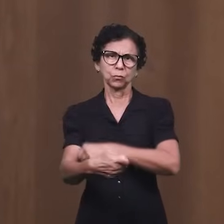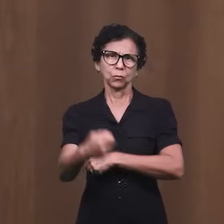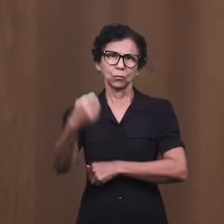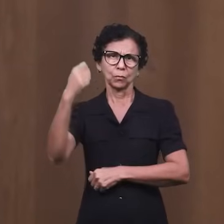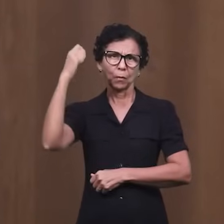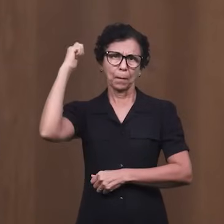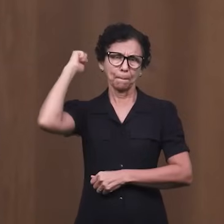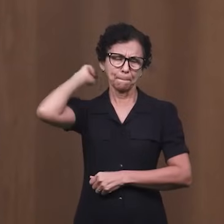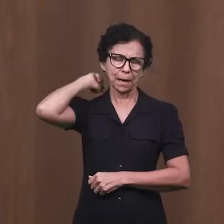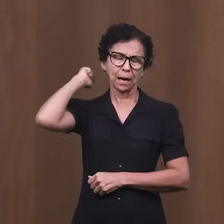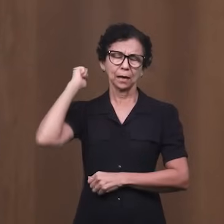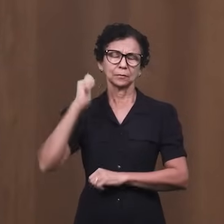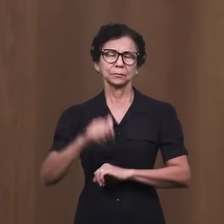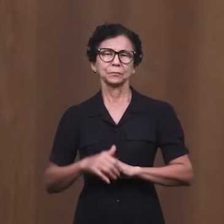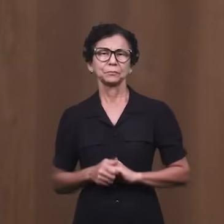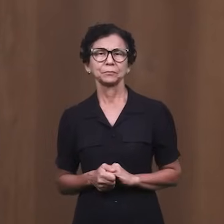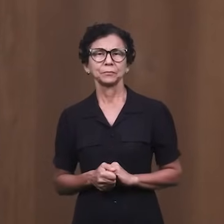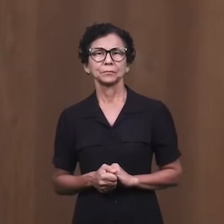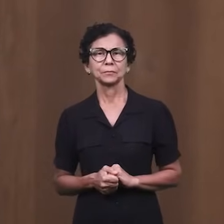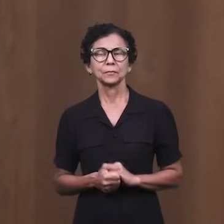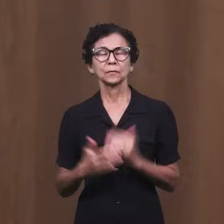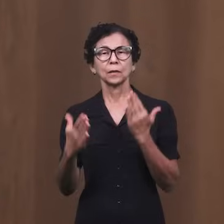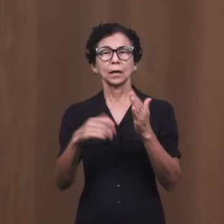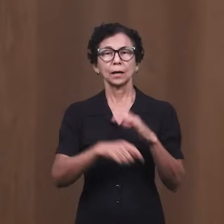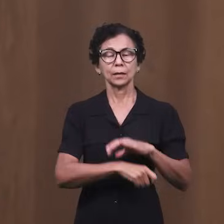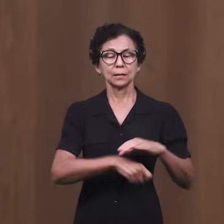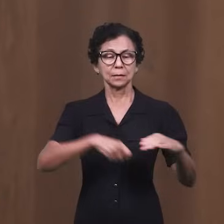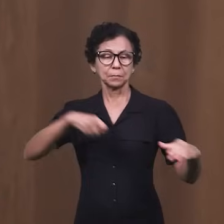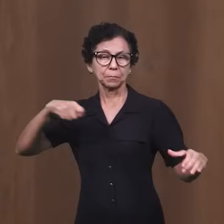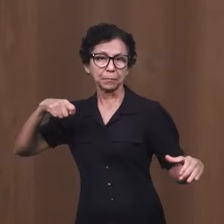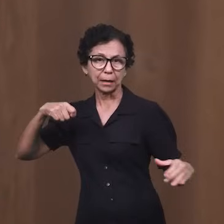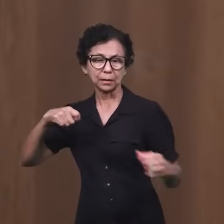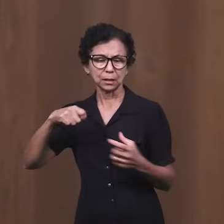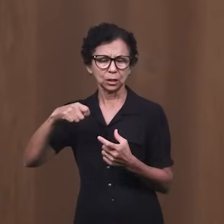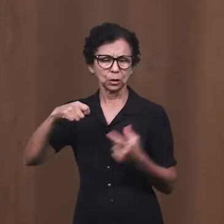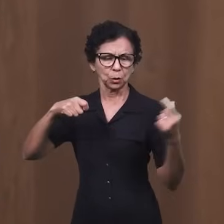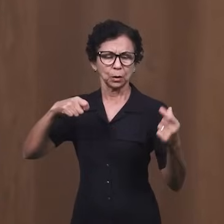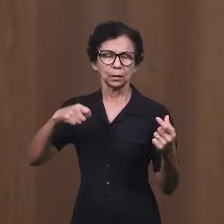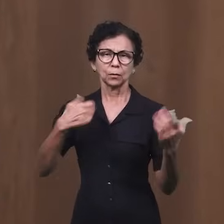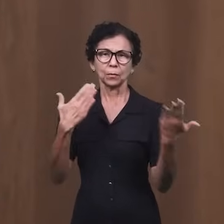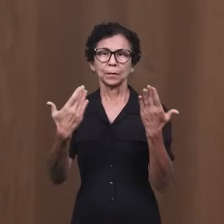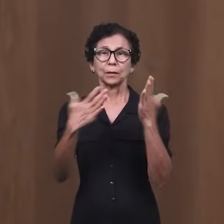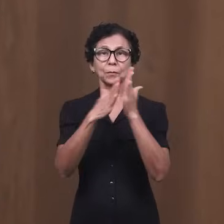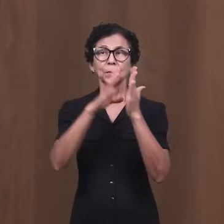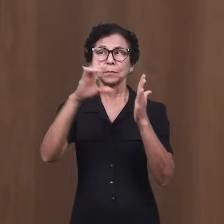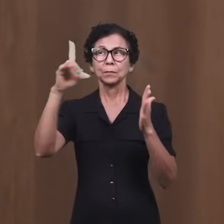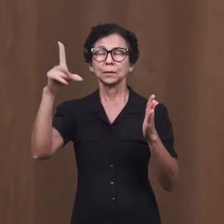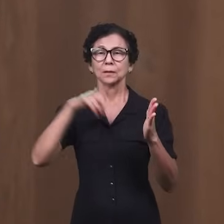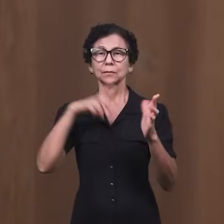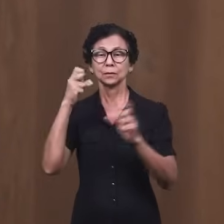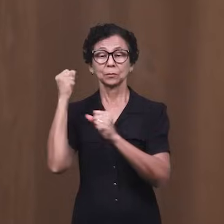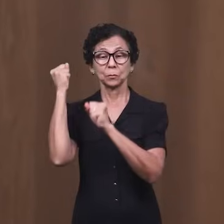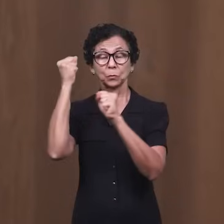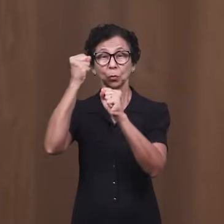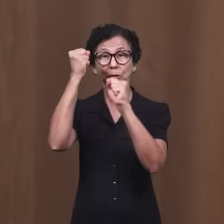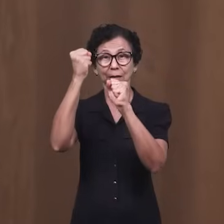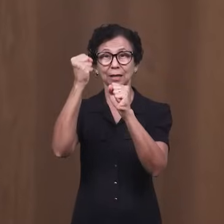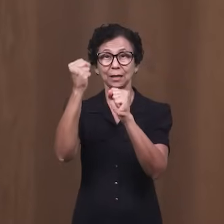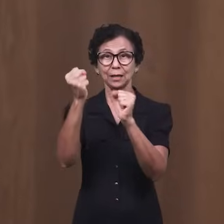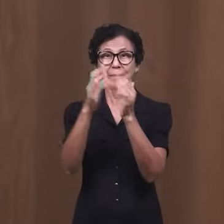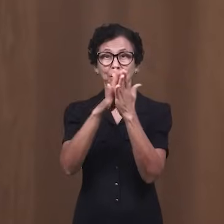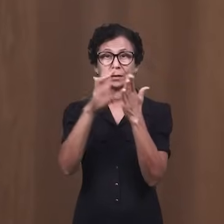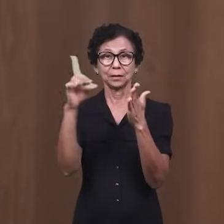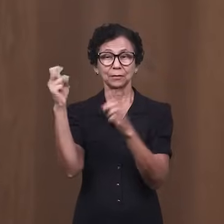a leitura da palavra de Deus ela age dentro de você a palavra da vida eh